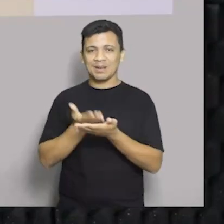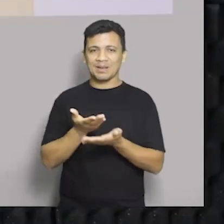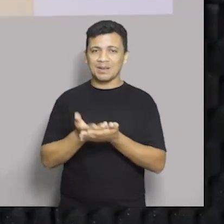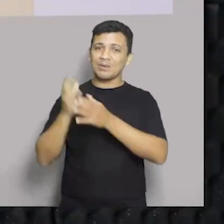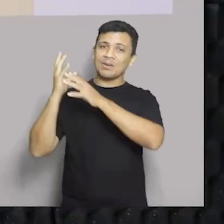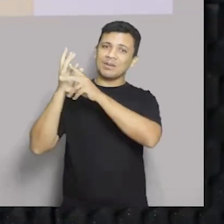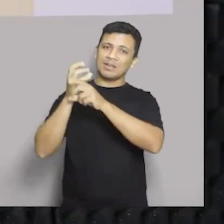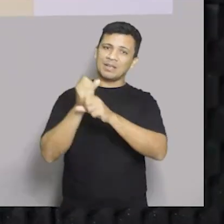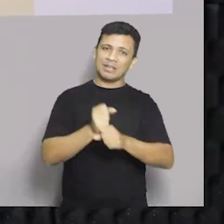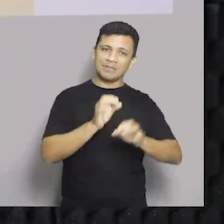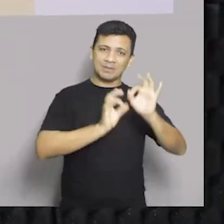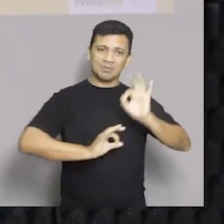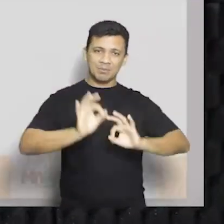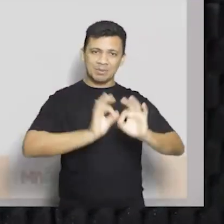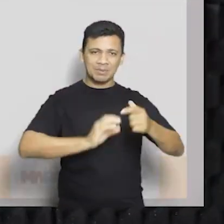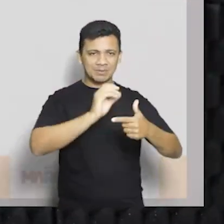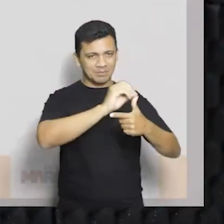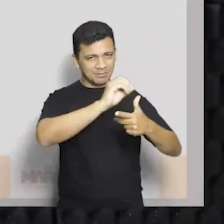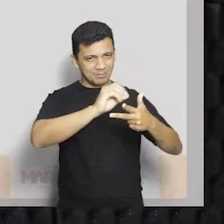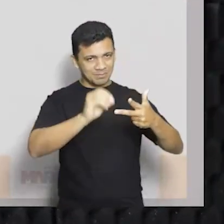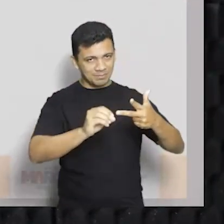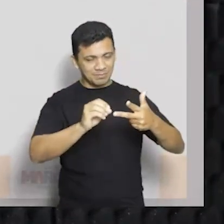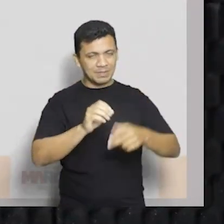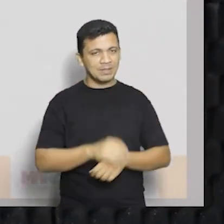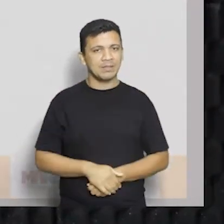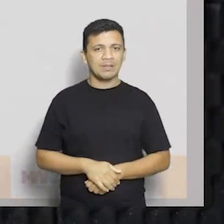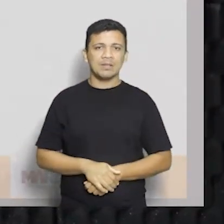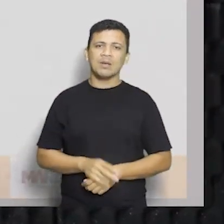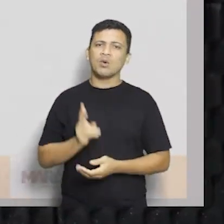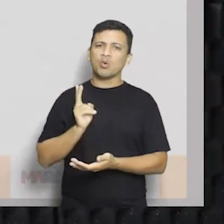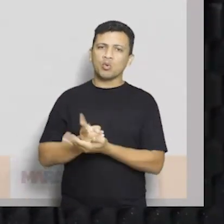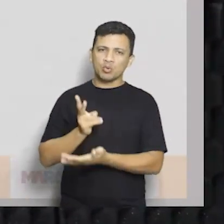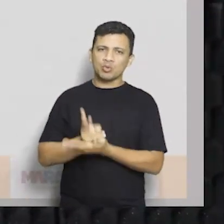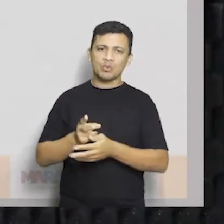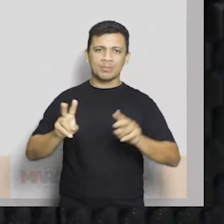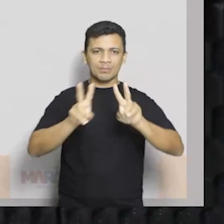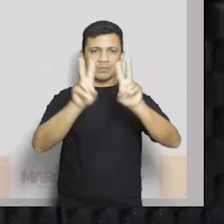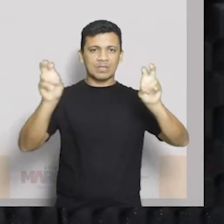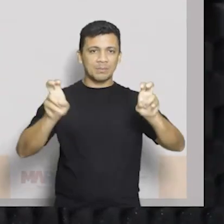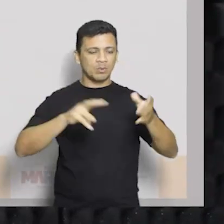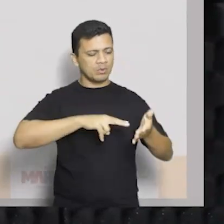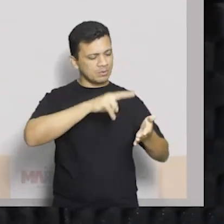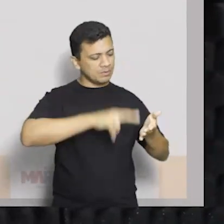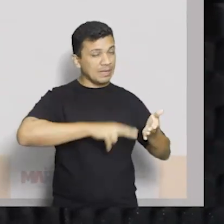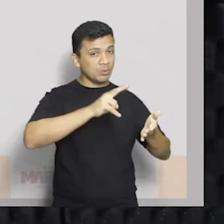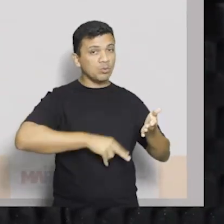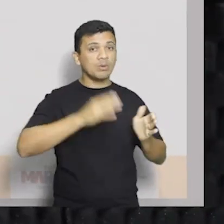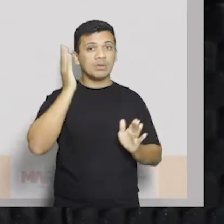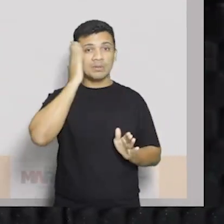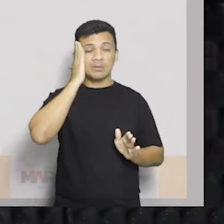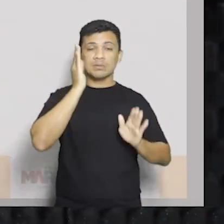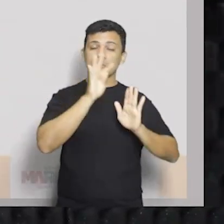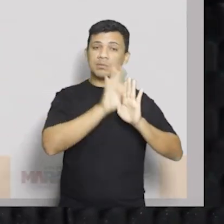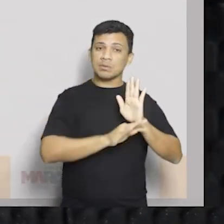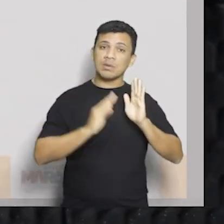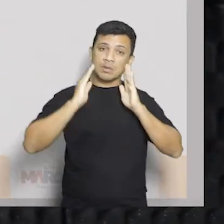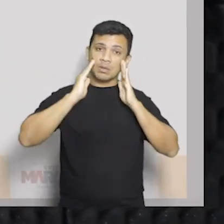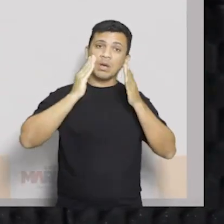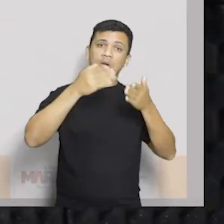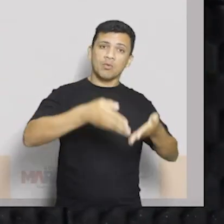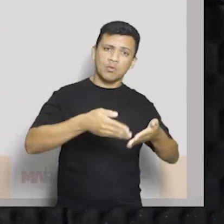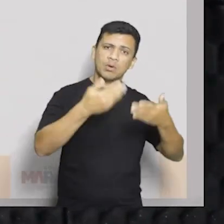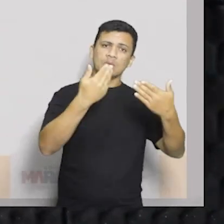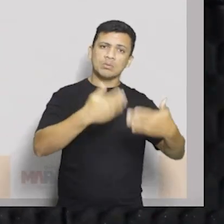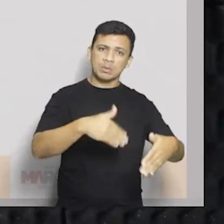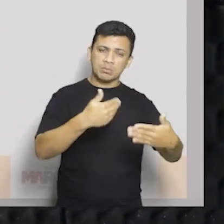revisão e preparação para o Enem. Pessoal, nós vamos continuar falando de leitura e interpretação, porque esse é o foco das nossas provas de língua